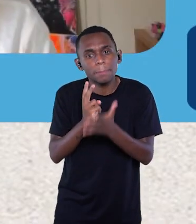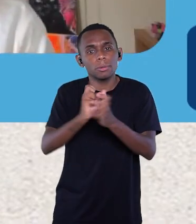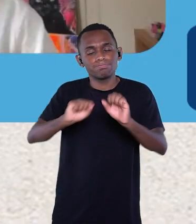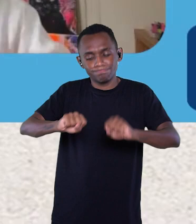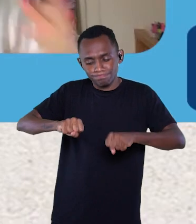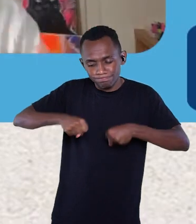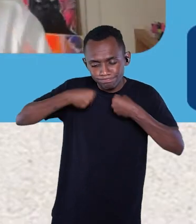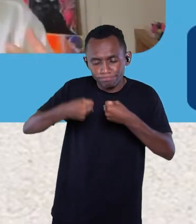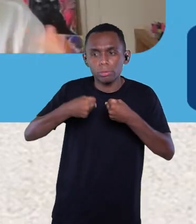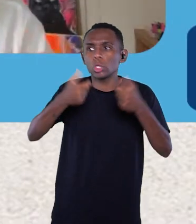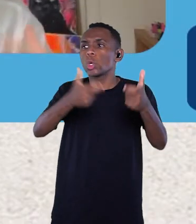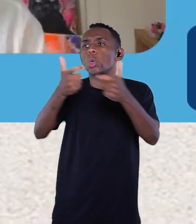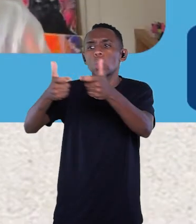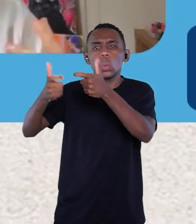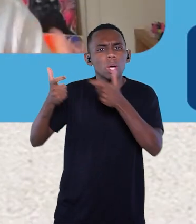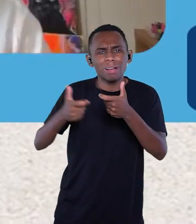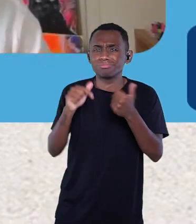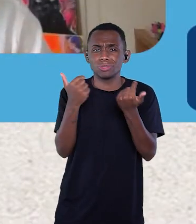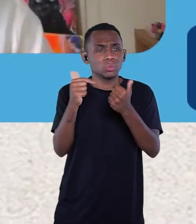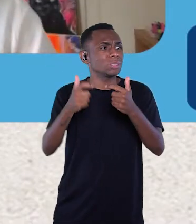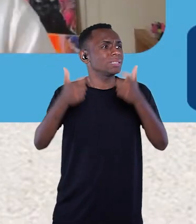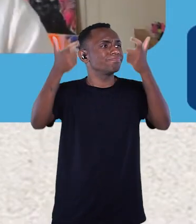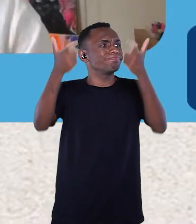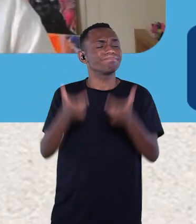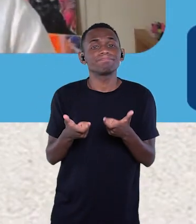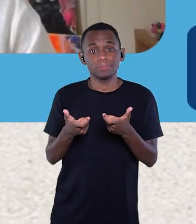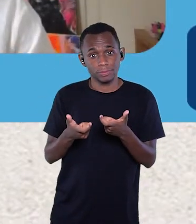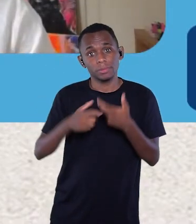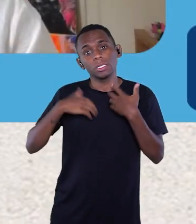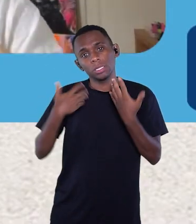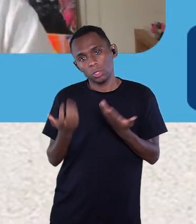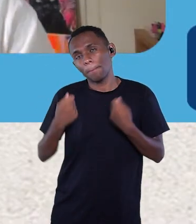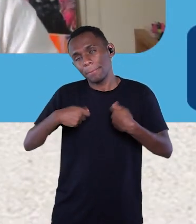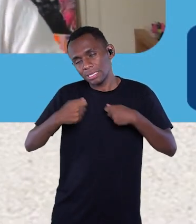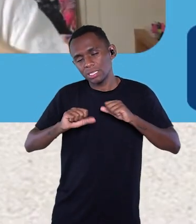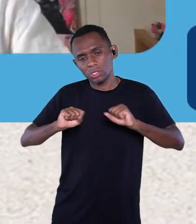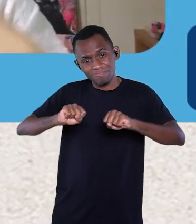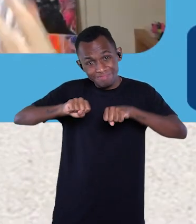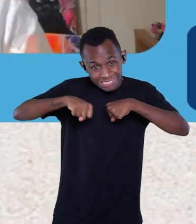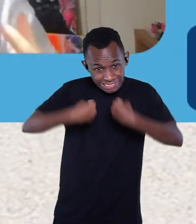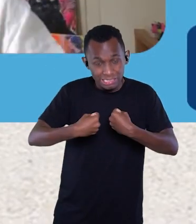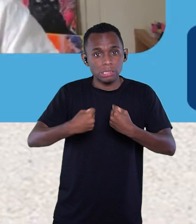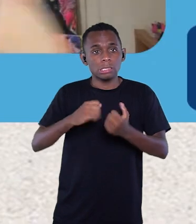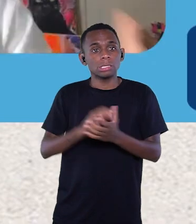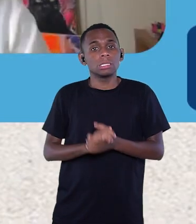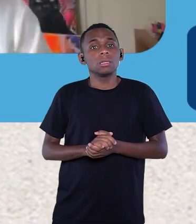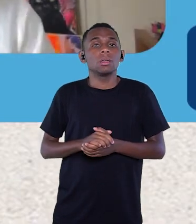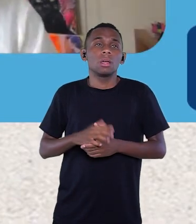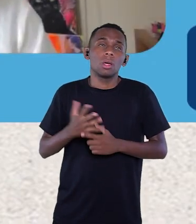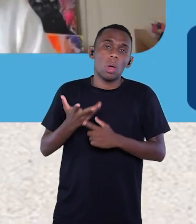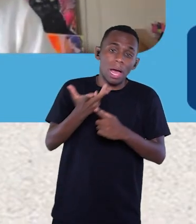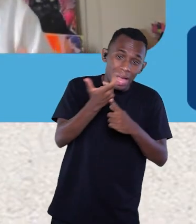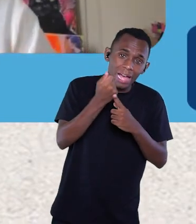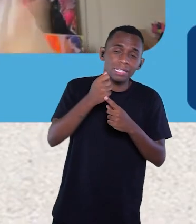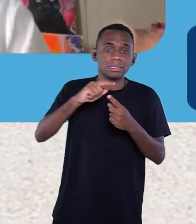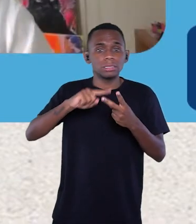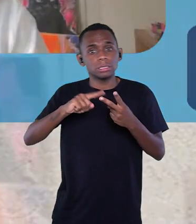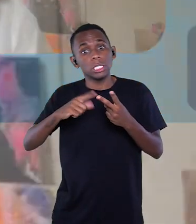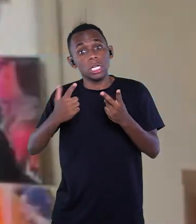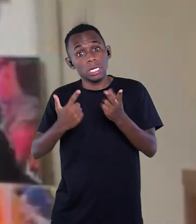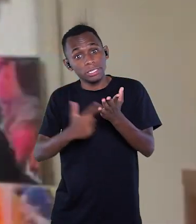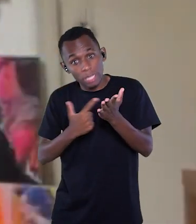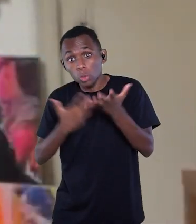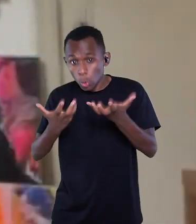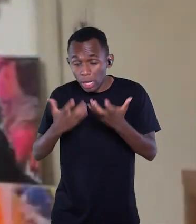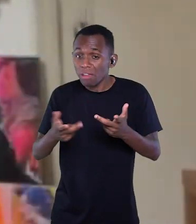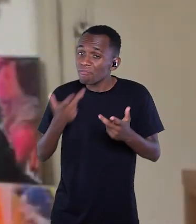ele em qualquer lugar, assim, ele não tem muito espaço, então eu tenho que defender, né? Não, eu estou nas artes, mas eu também quero falar sobre literatura, e isso